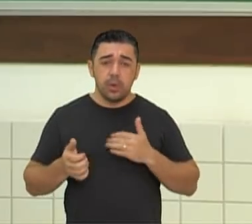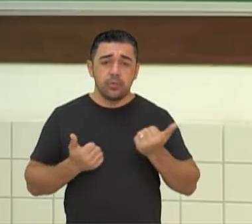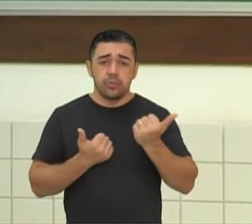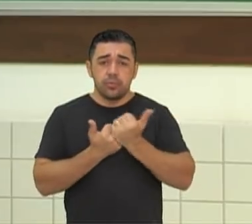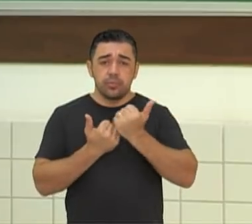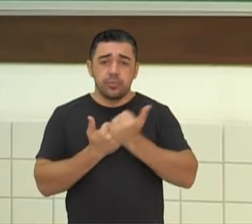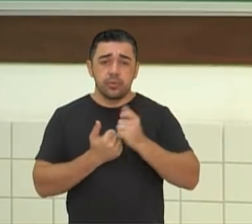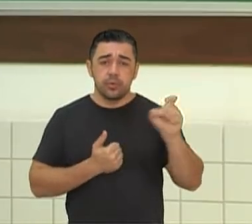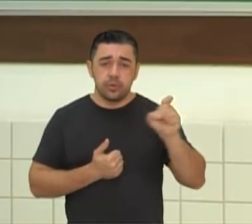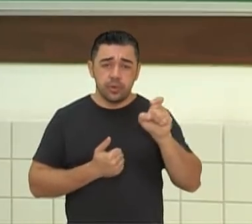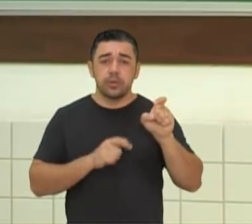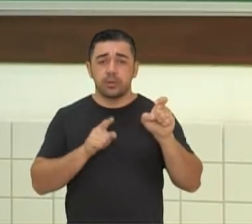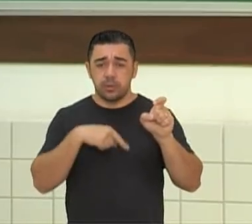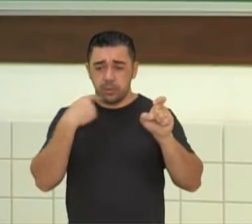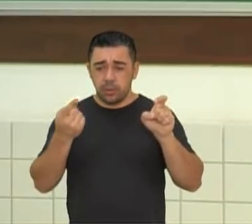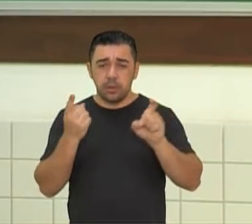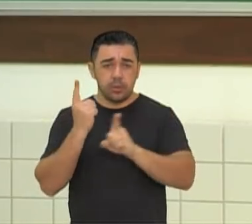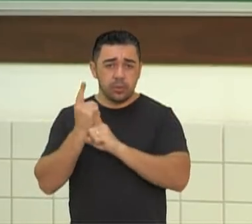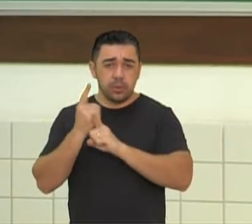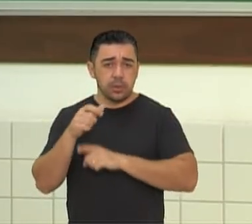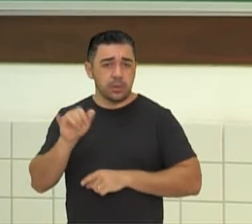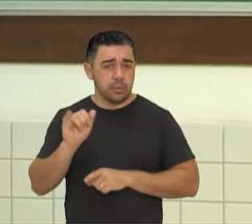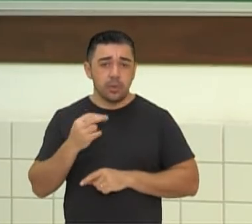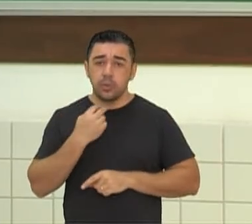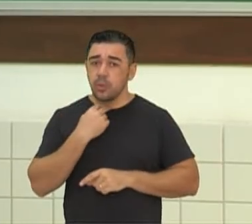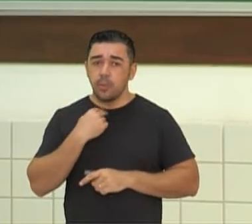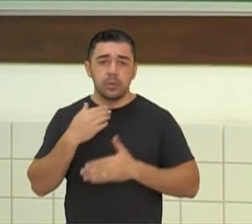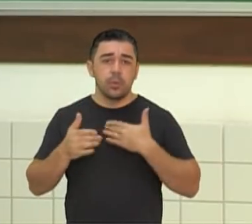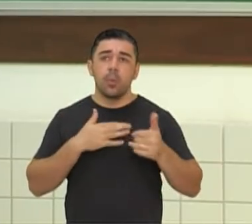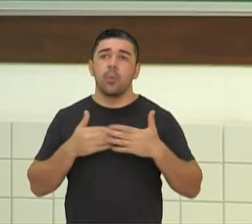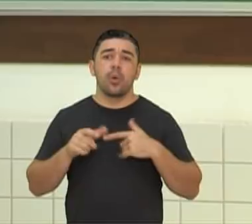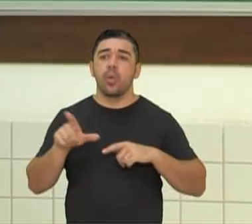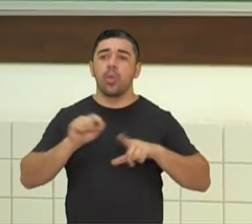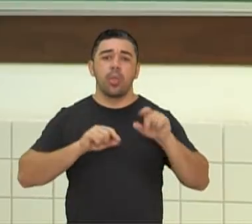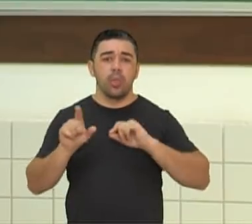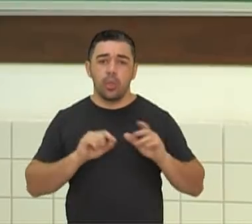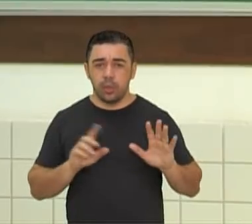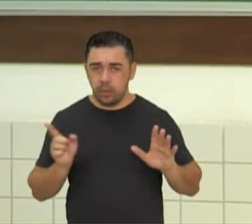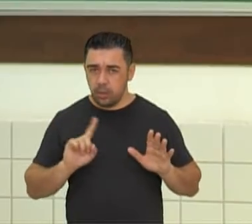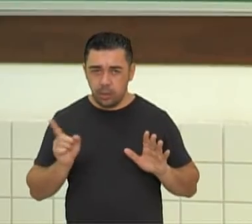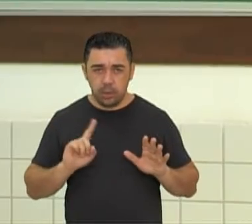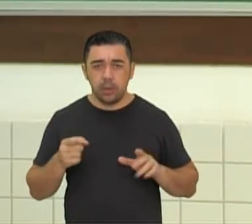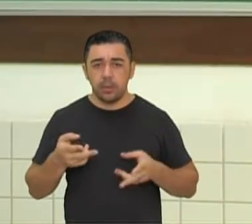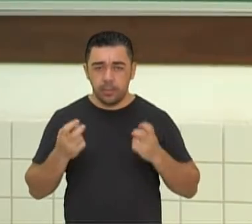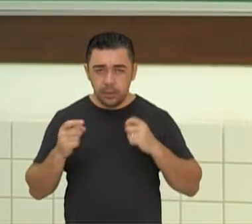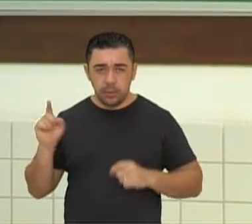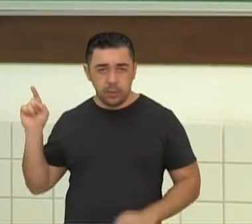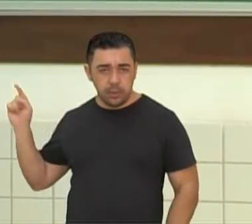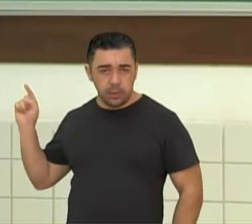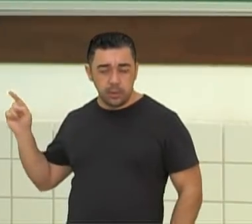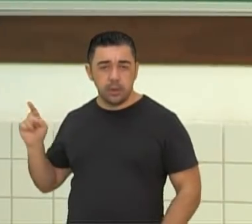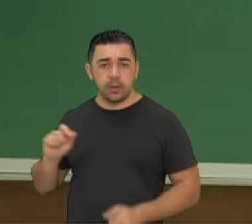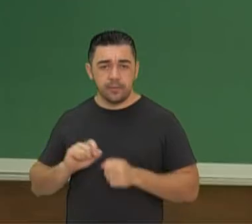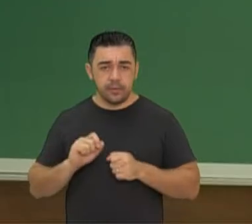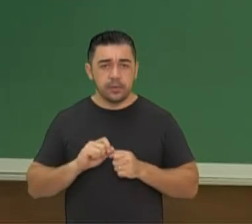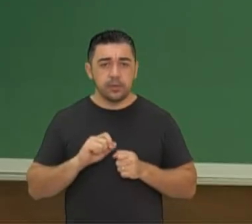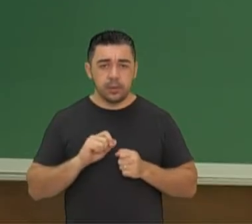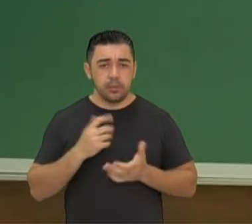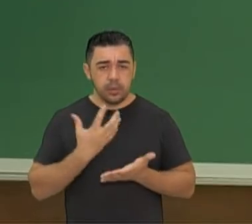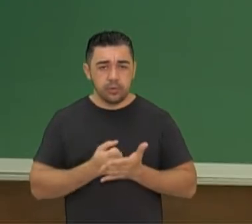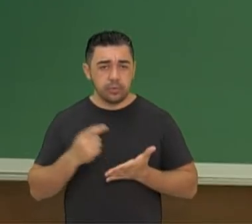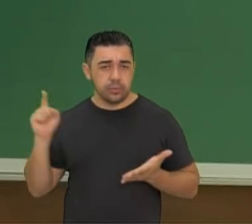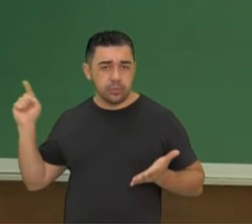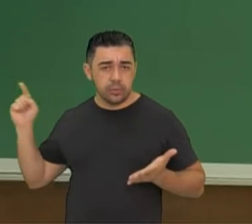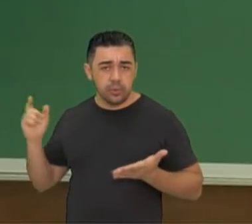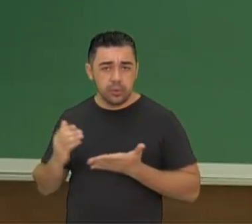um valor de y. É claro que eu não posso escolher um ponto aleatório. Você viu naquela anotação, nessa anotação que nós fizemos aqui no quadro, ó, que